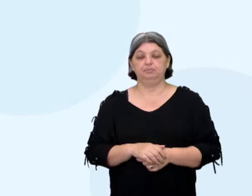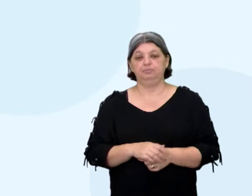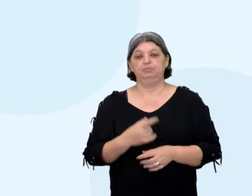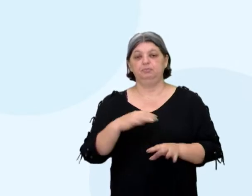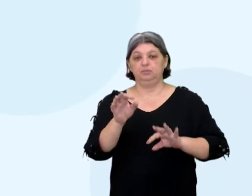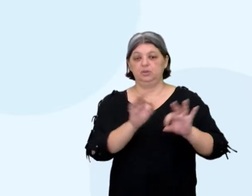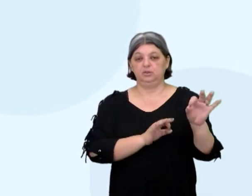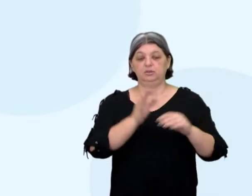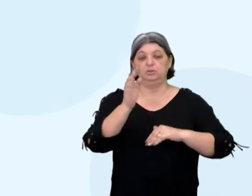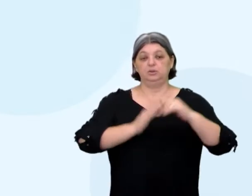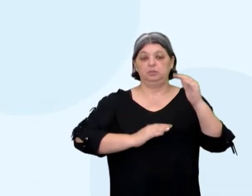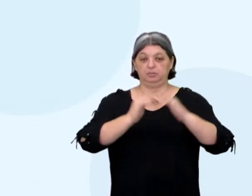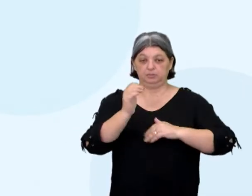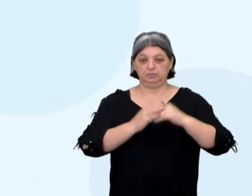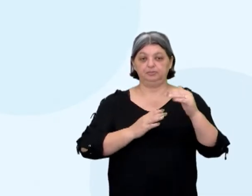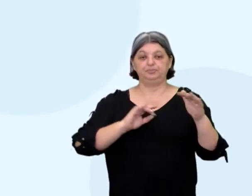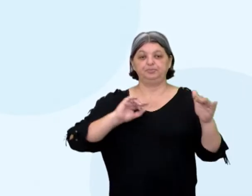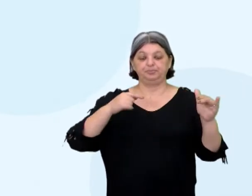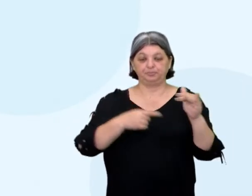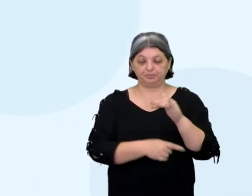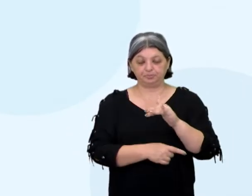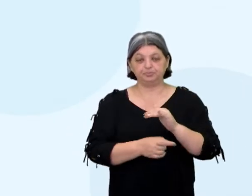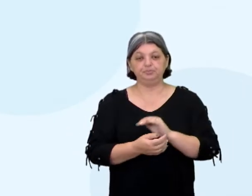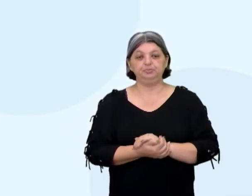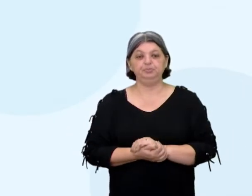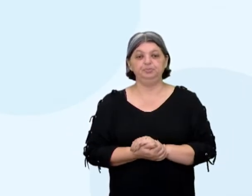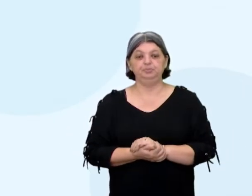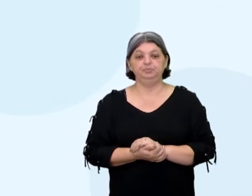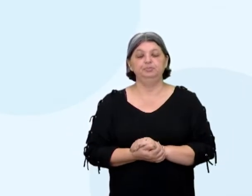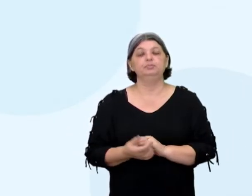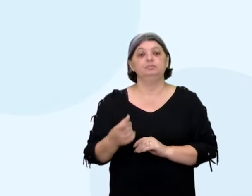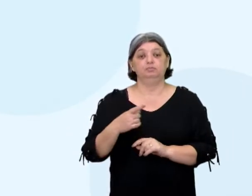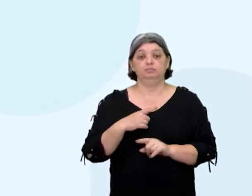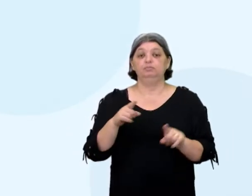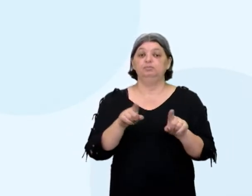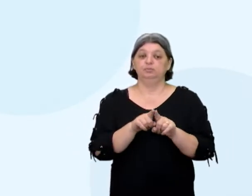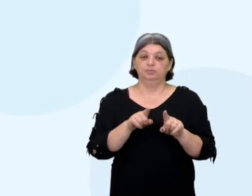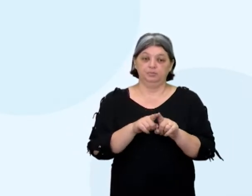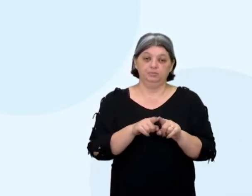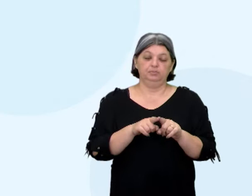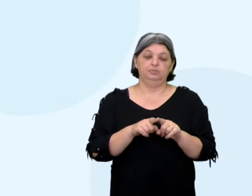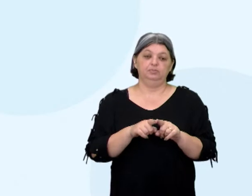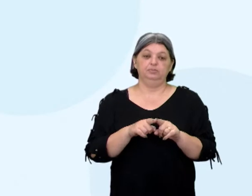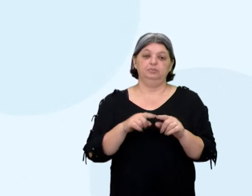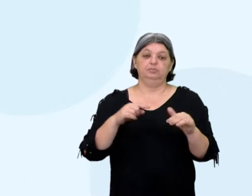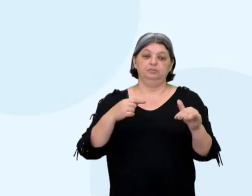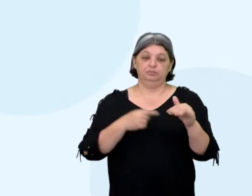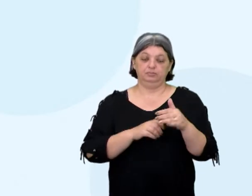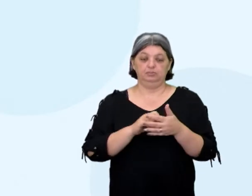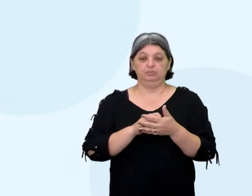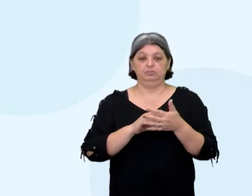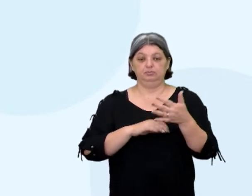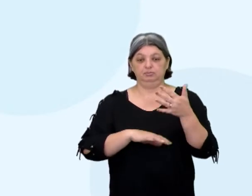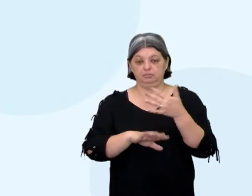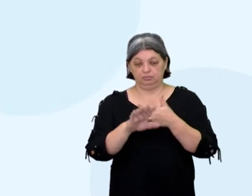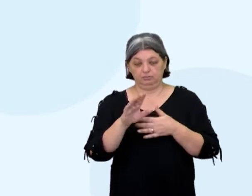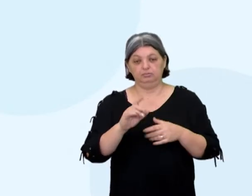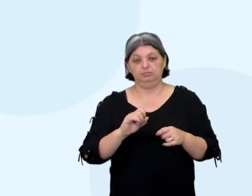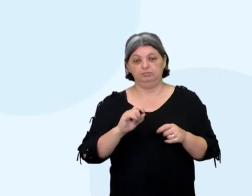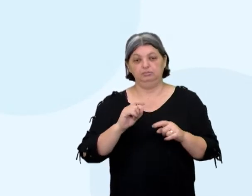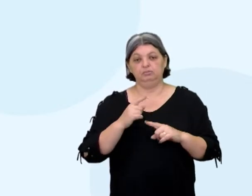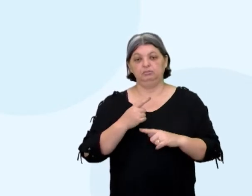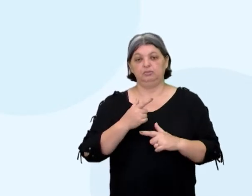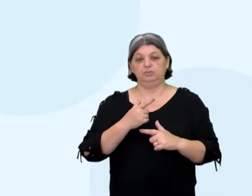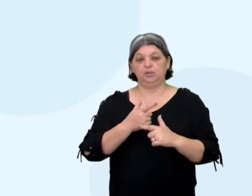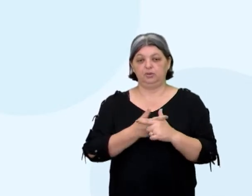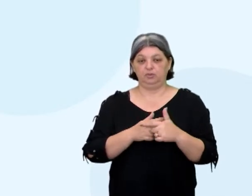práticas do aprofundamento, tá ok? E aí temos o aprofundamento curricular, o hashtag Quem Divide Multiplica, e temos